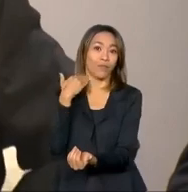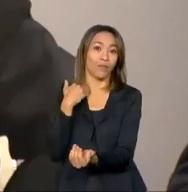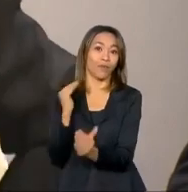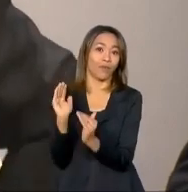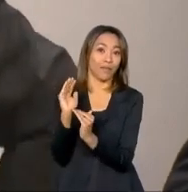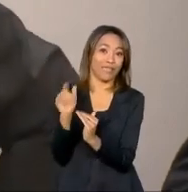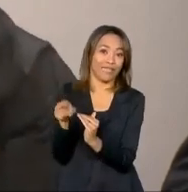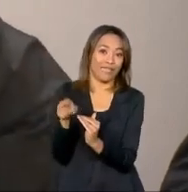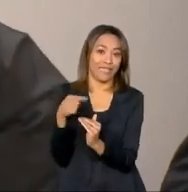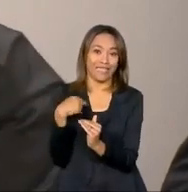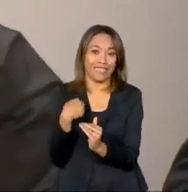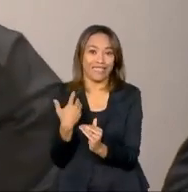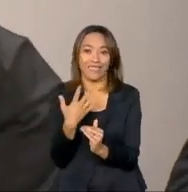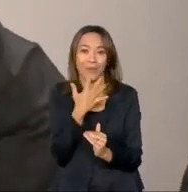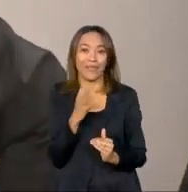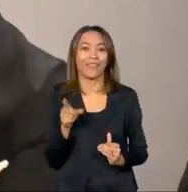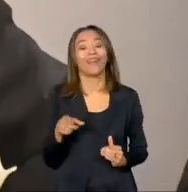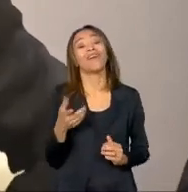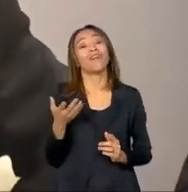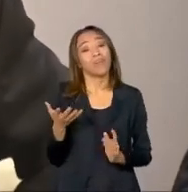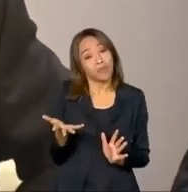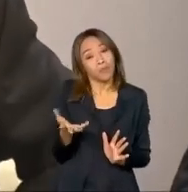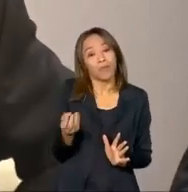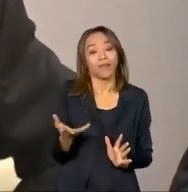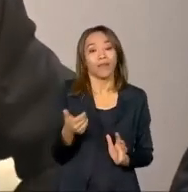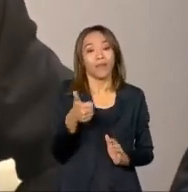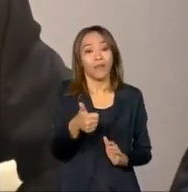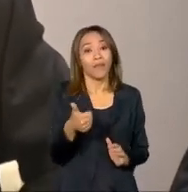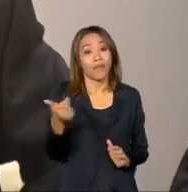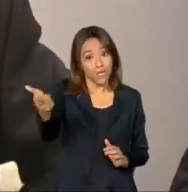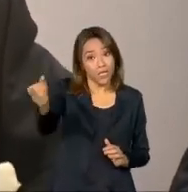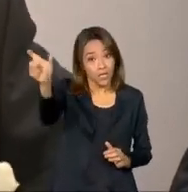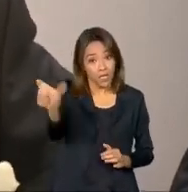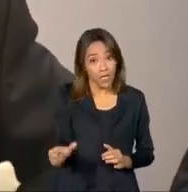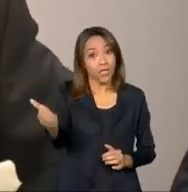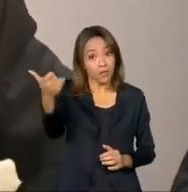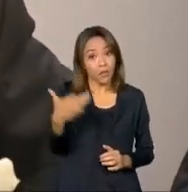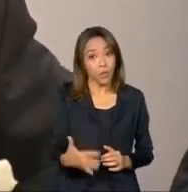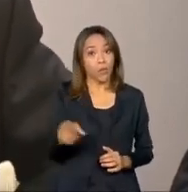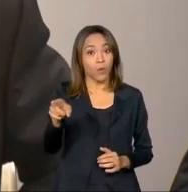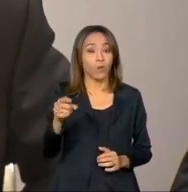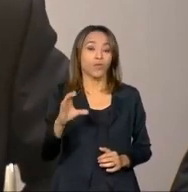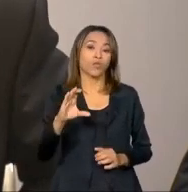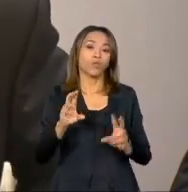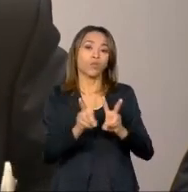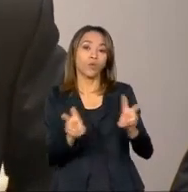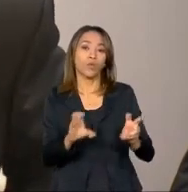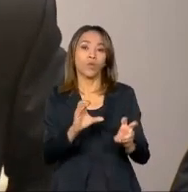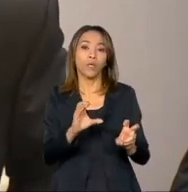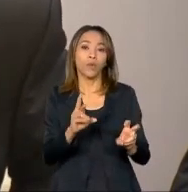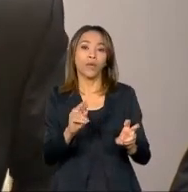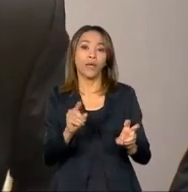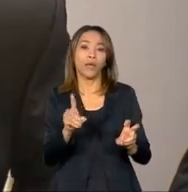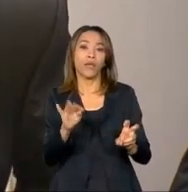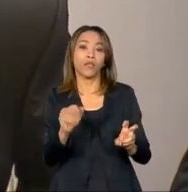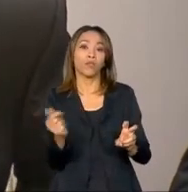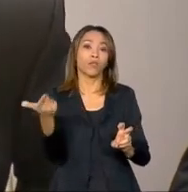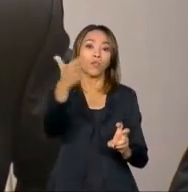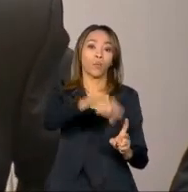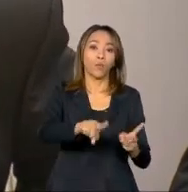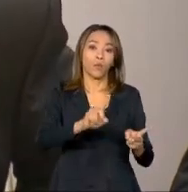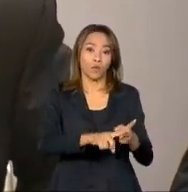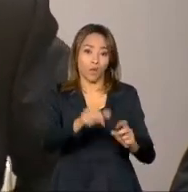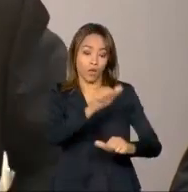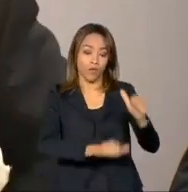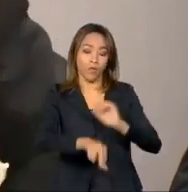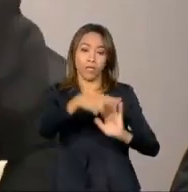Mas crédito é fundamental, e o Márcio colocou, e a outra é a questão tributária frente à reforma